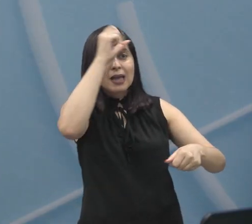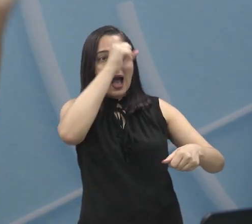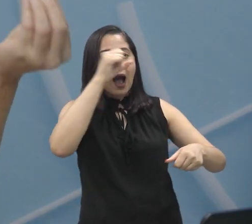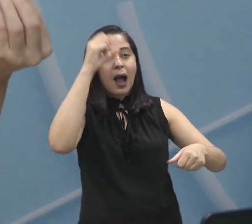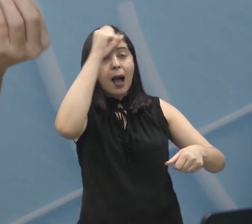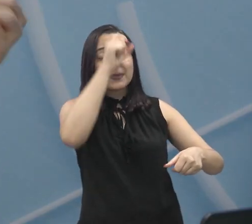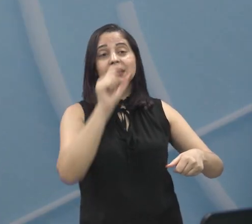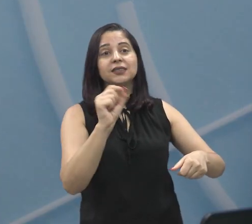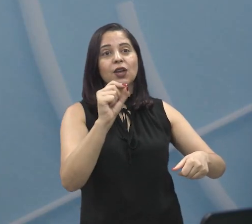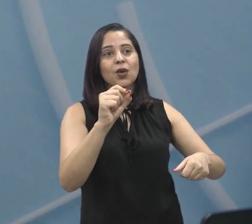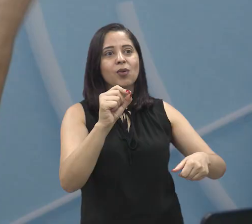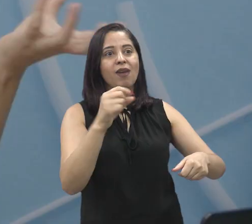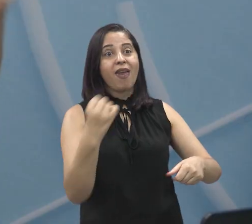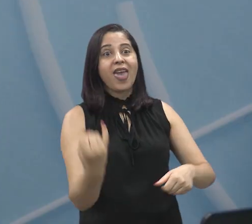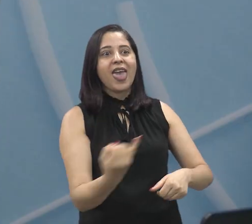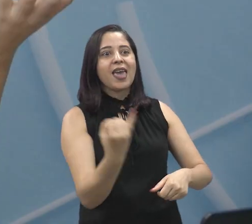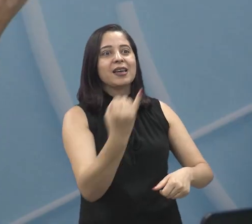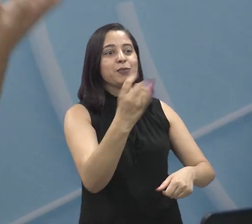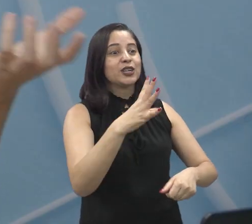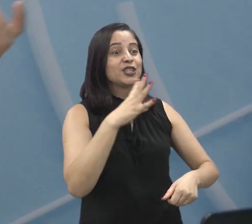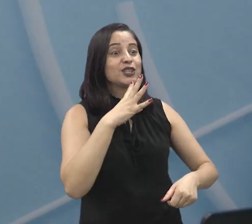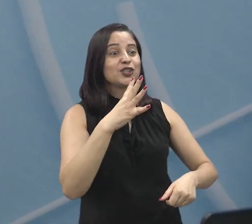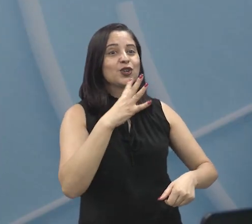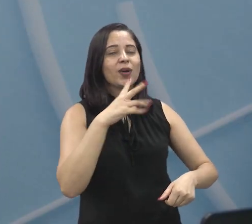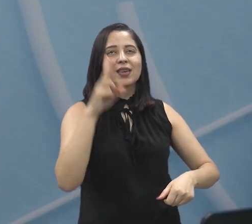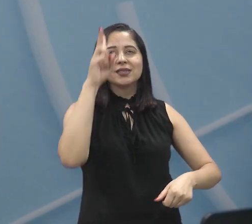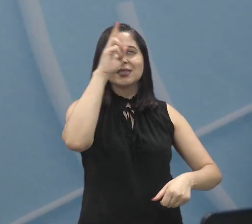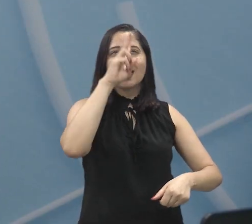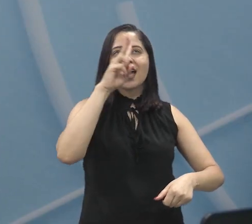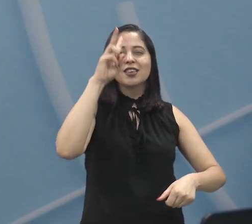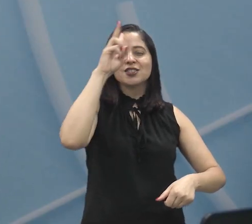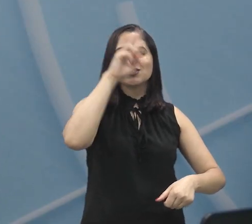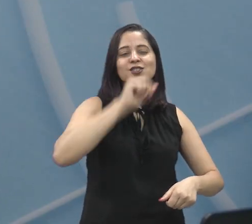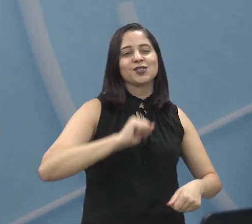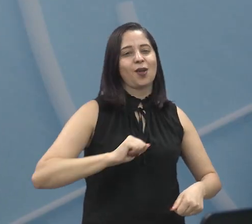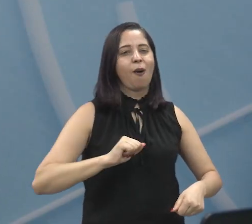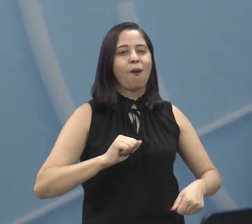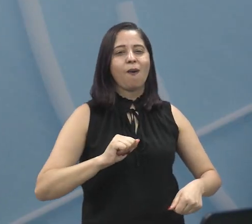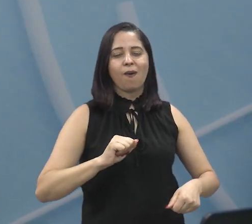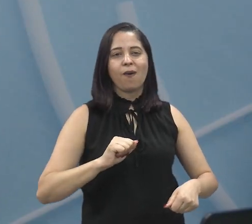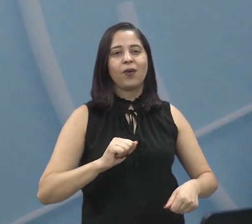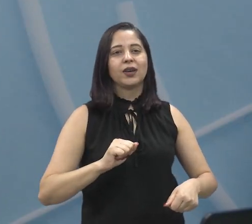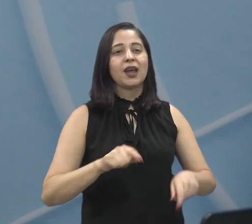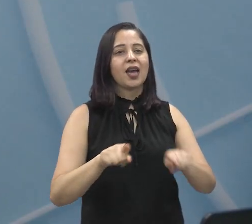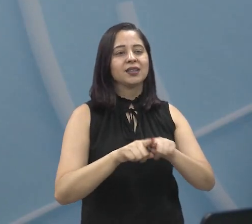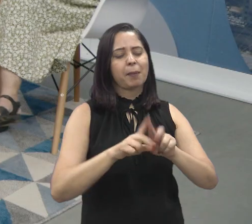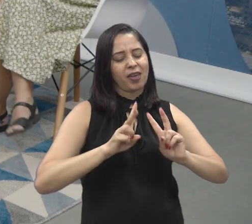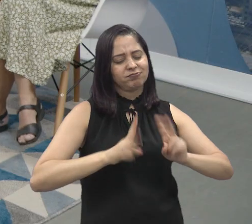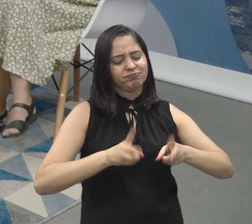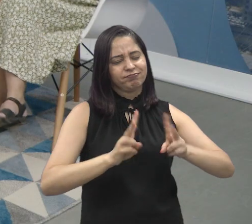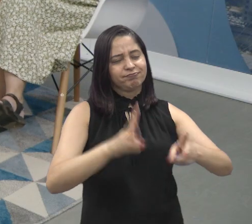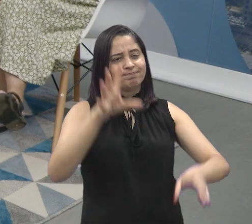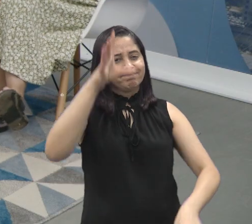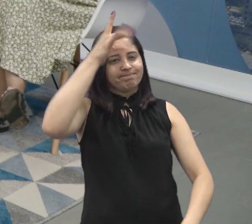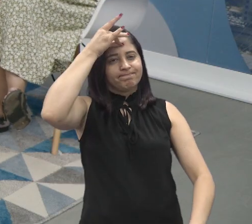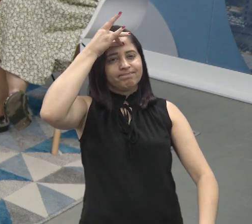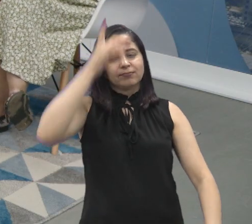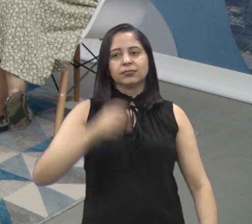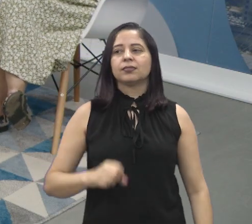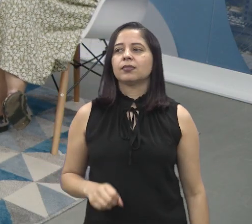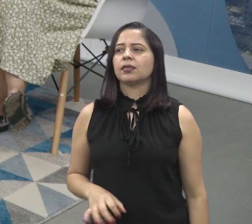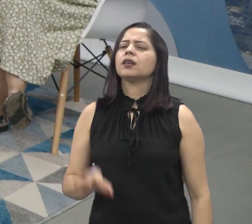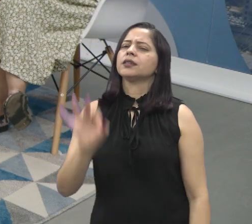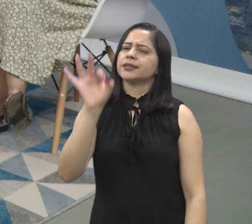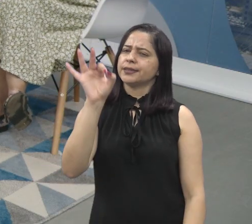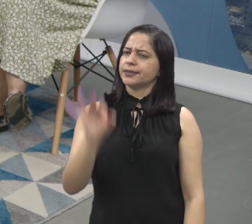quão é importante a gente resgatar, conhecer a nossa história desde cedo e, mais importante, preservar, né? Sim, isso